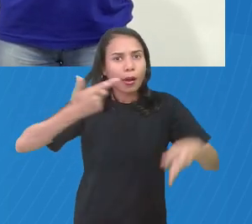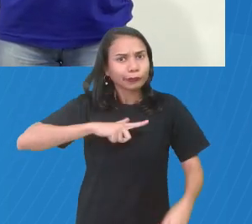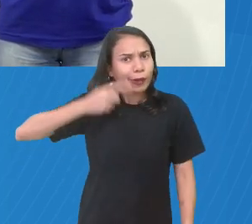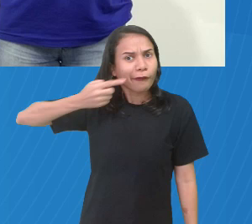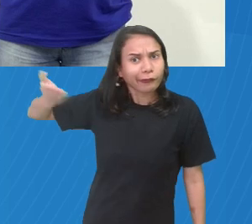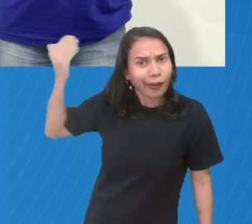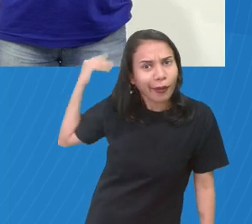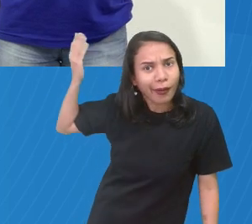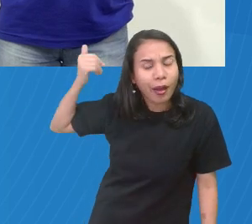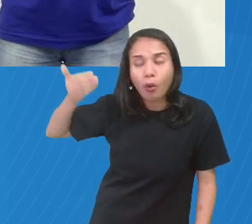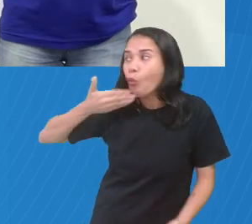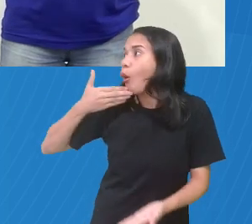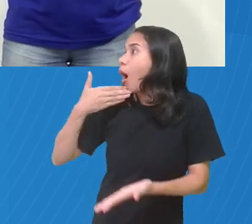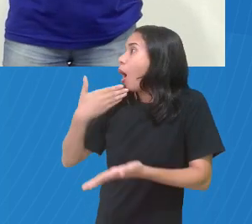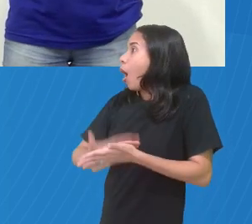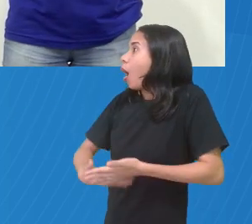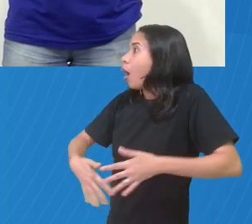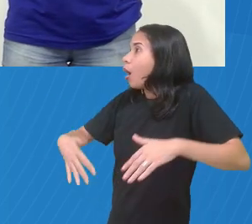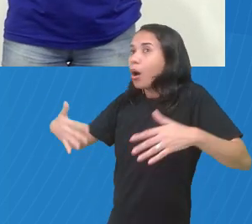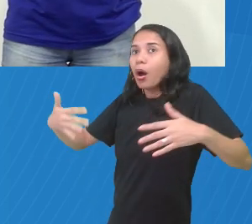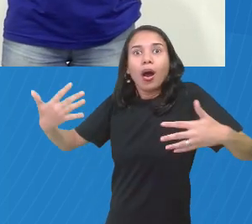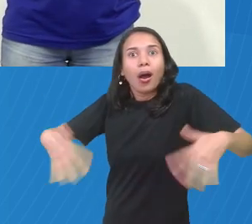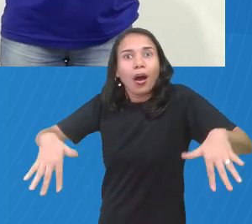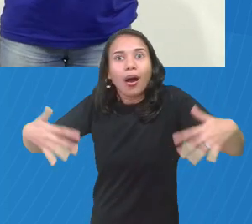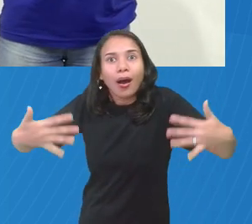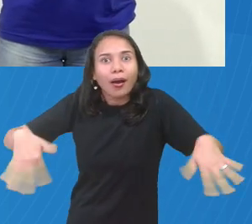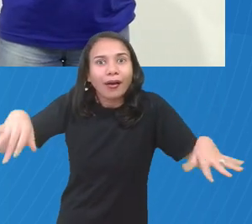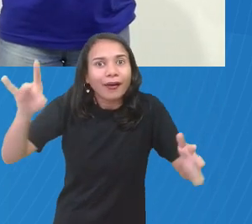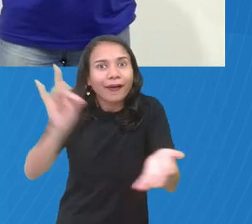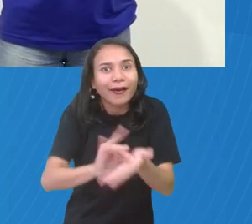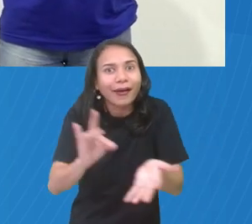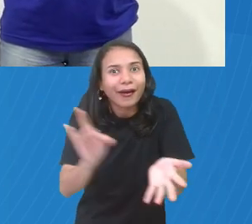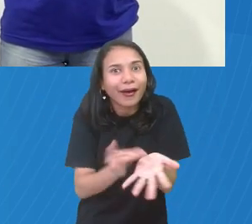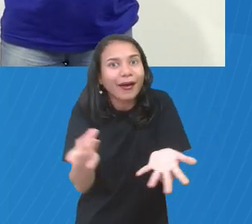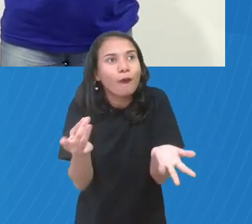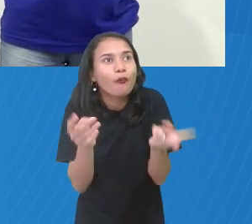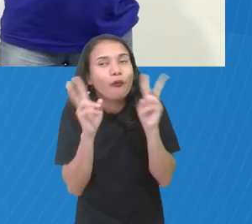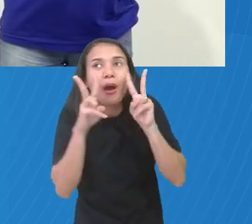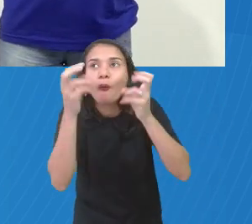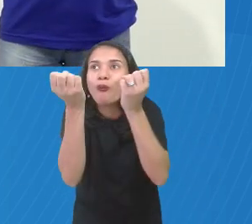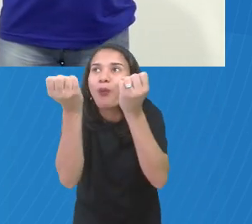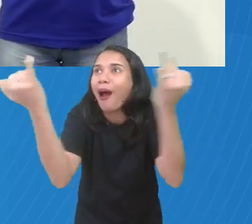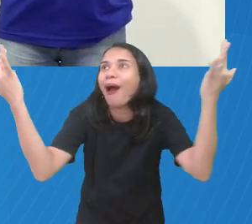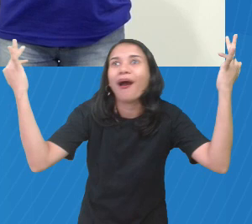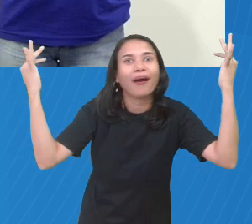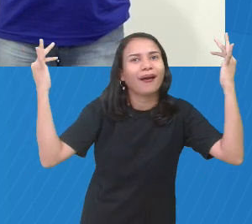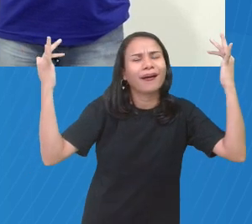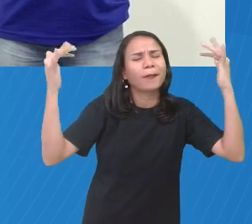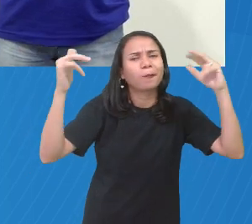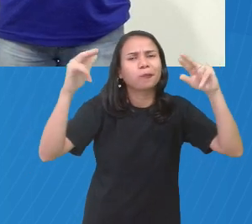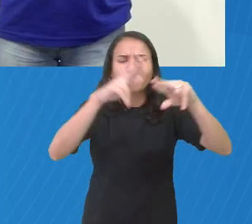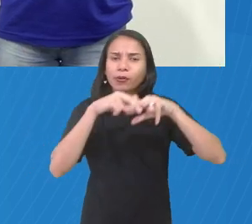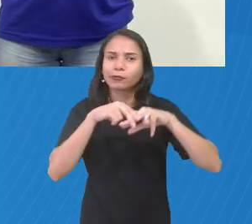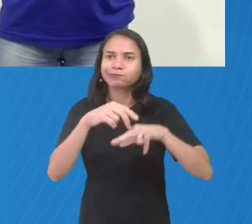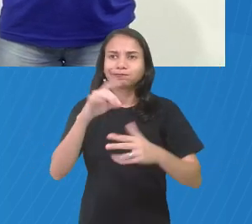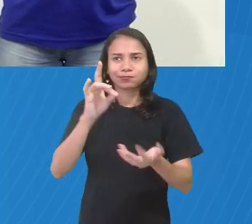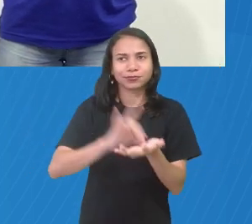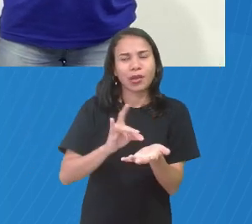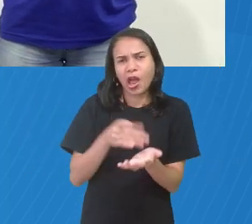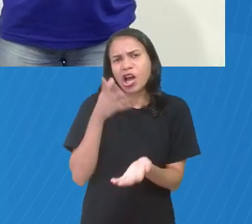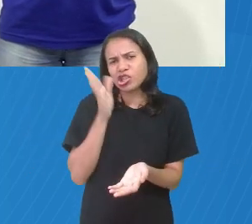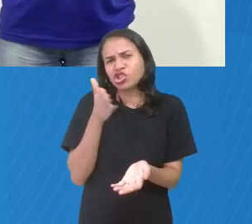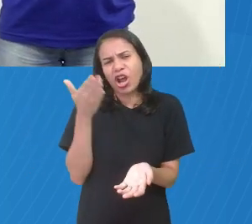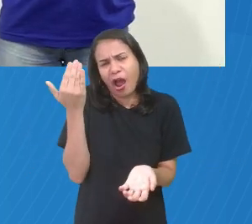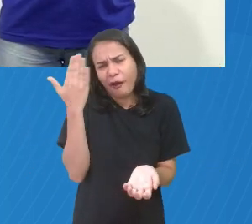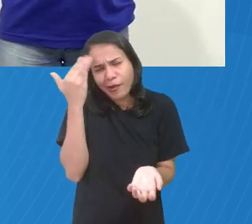lá, ele ficou assim, meio que, sabe? Ele ficou abismado. E passou, como ele era já um